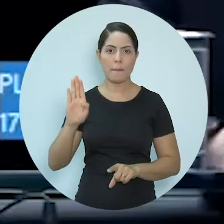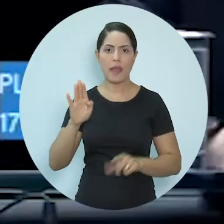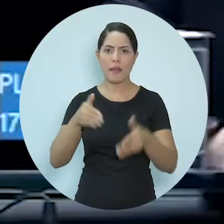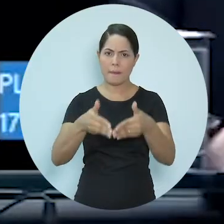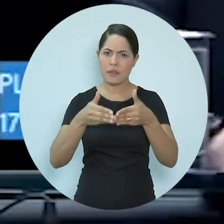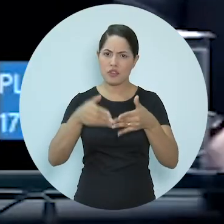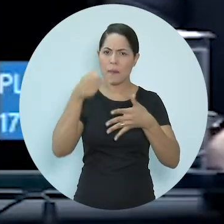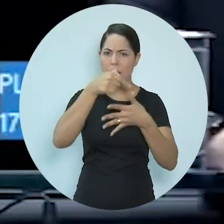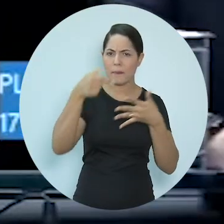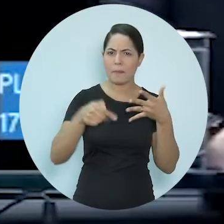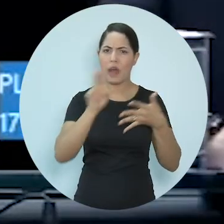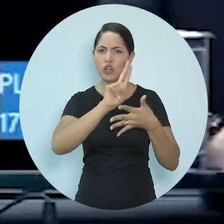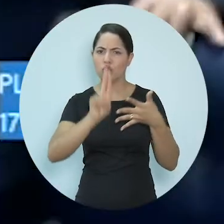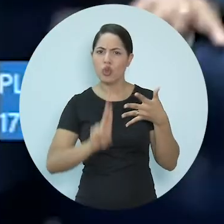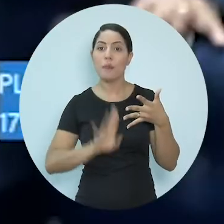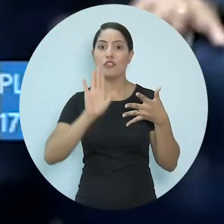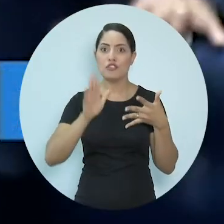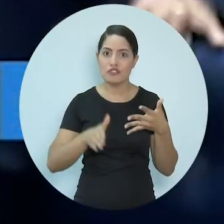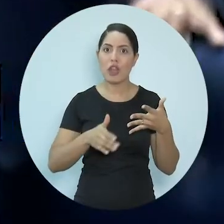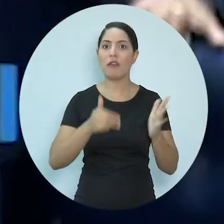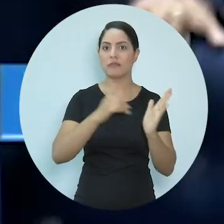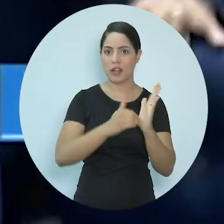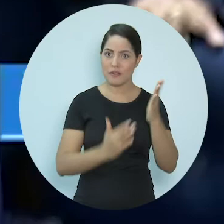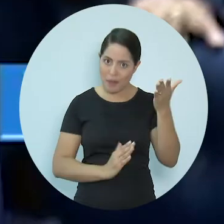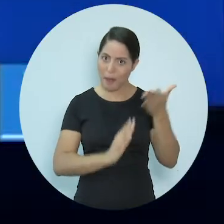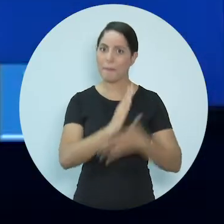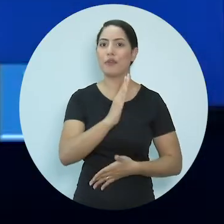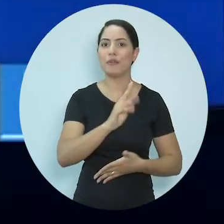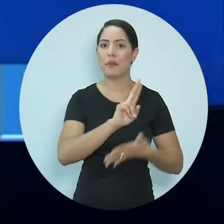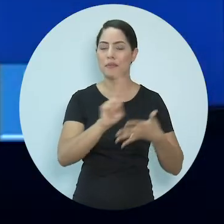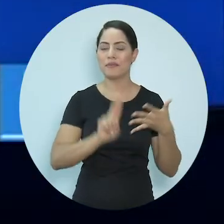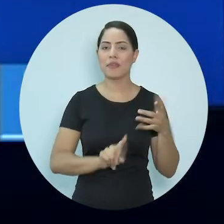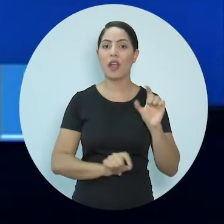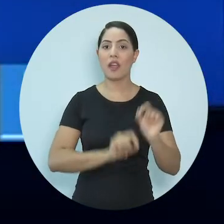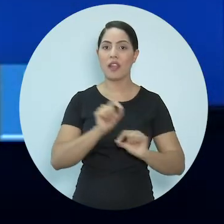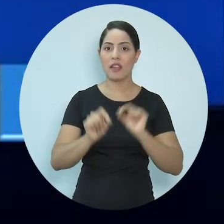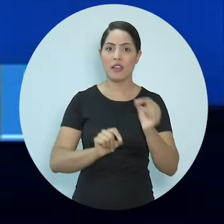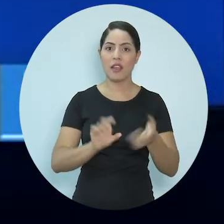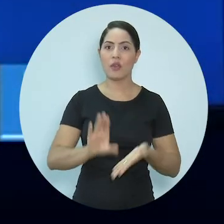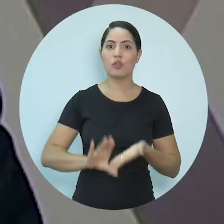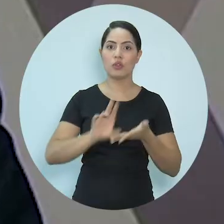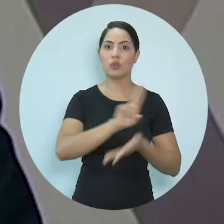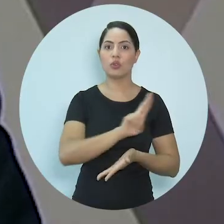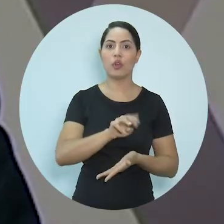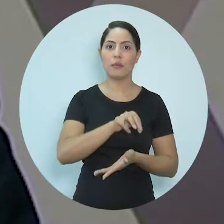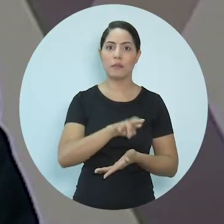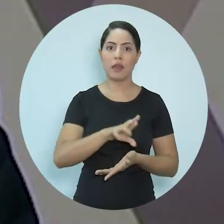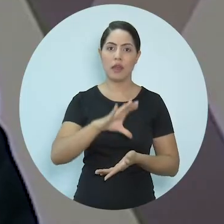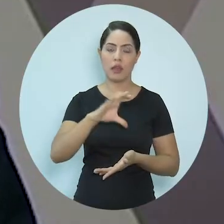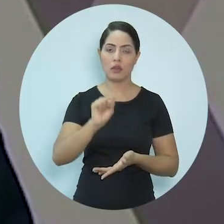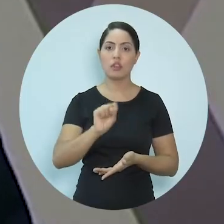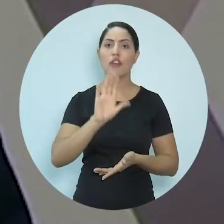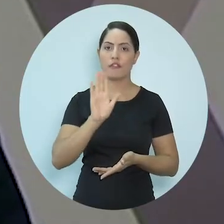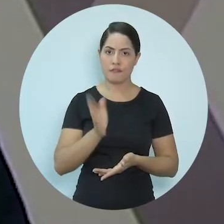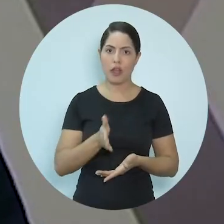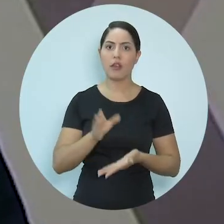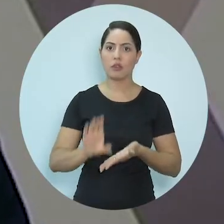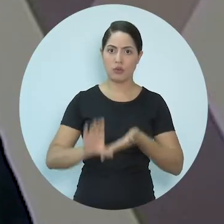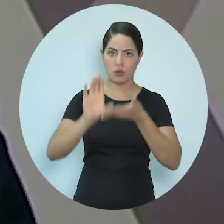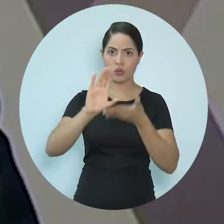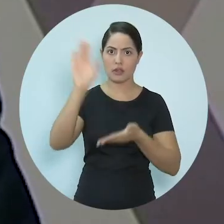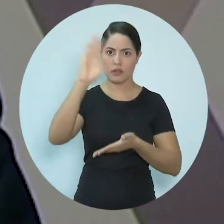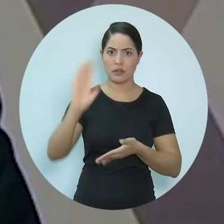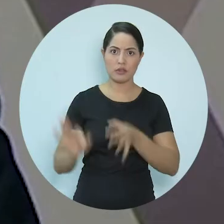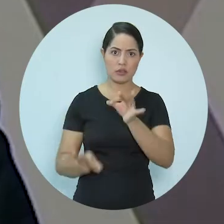indicados pela Ordem dos Advogados do Brasil foram aprovados em votação no plenário do Senado. O conselheiro Marcos Vinícius Jardim segue